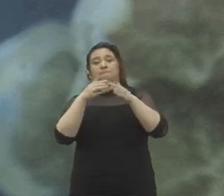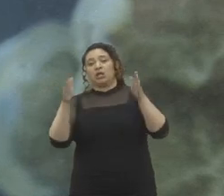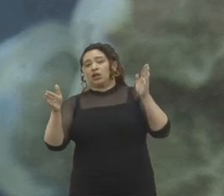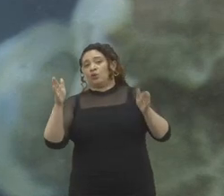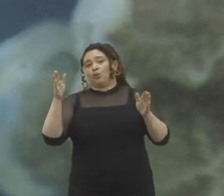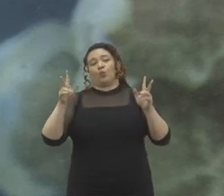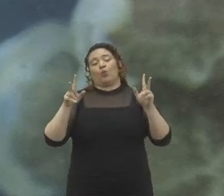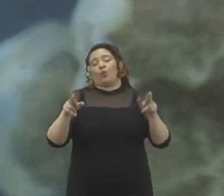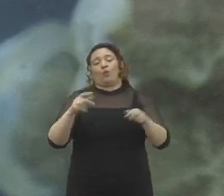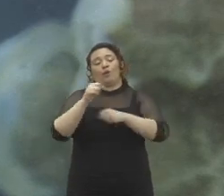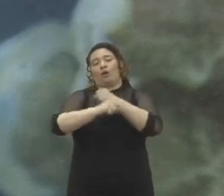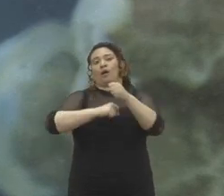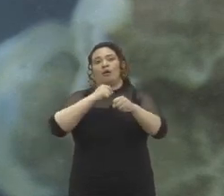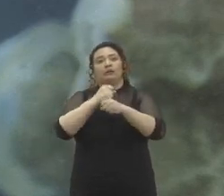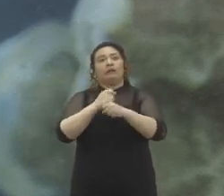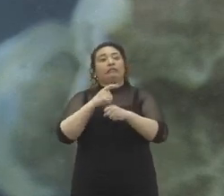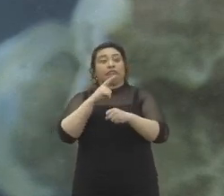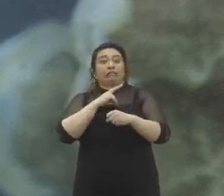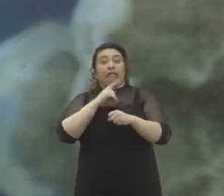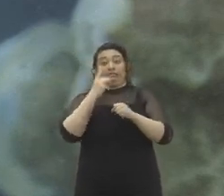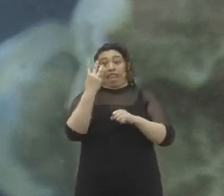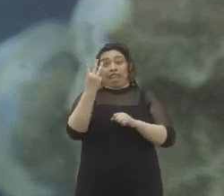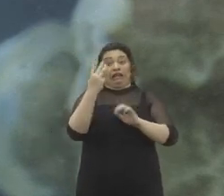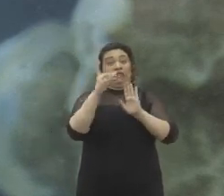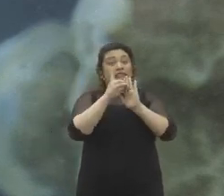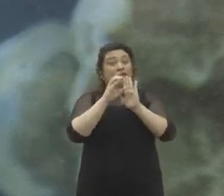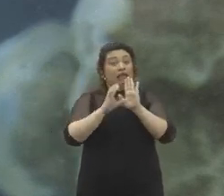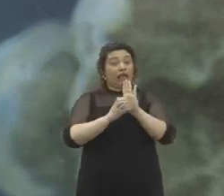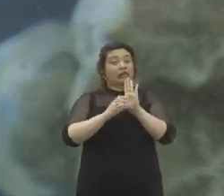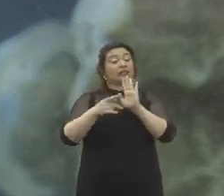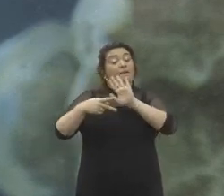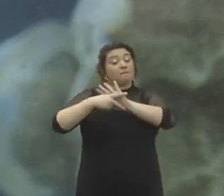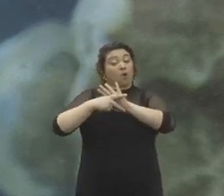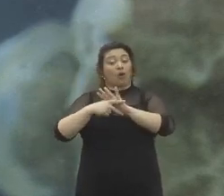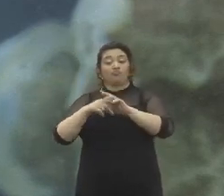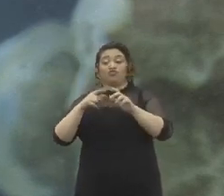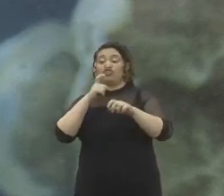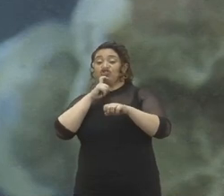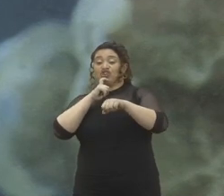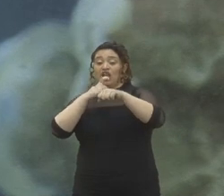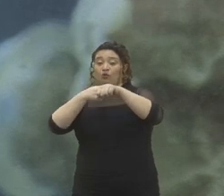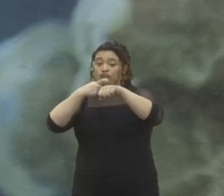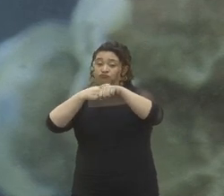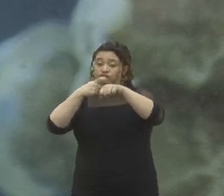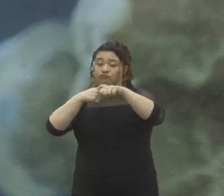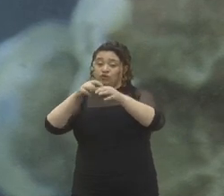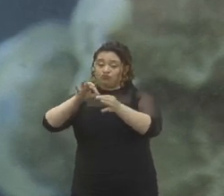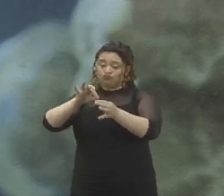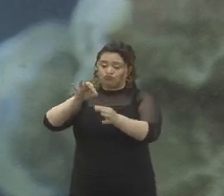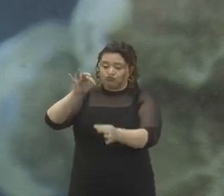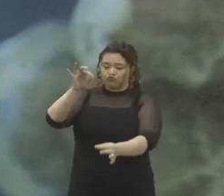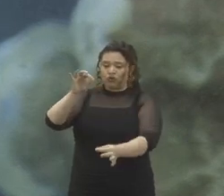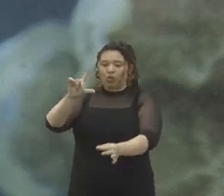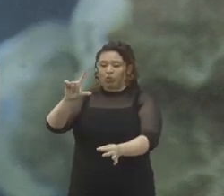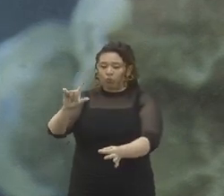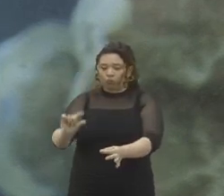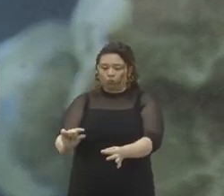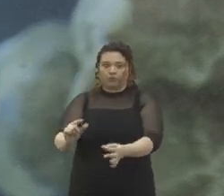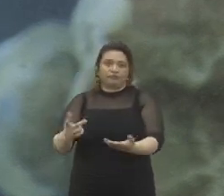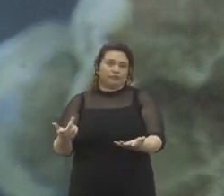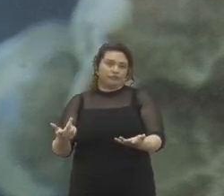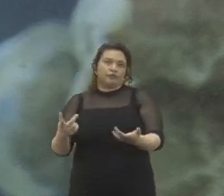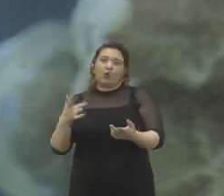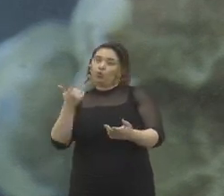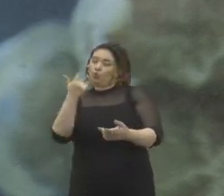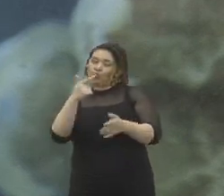vê é uma redução em três décadas da metade da espessura do Gelo isso não é não tem nenhum Rigor científico nessa medição né